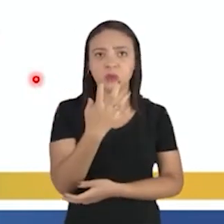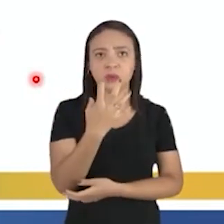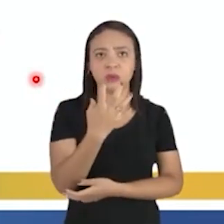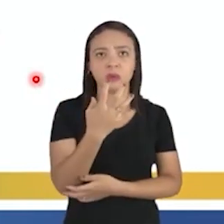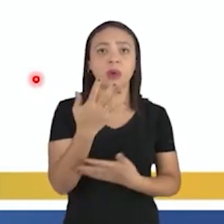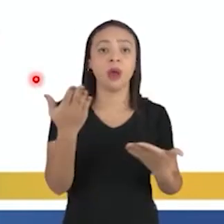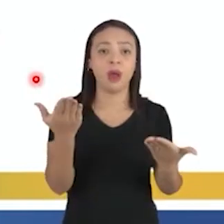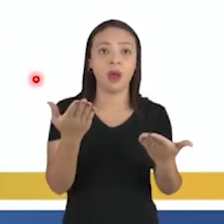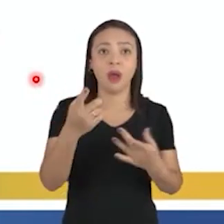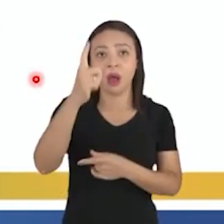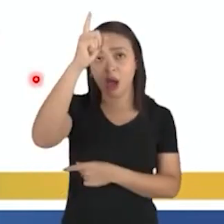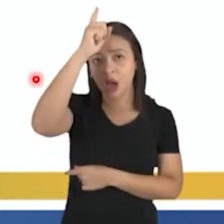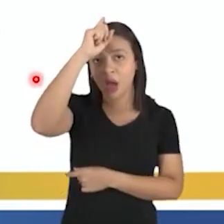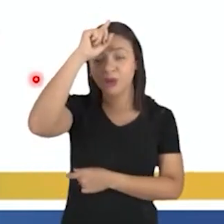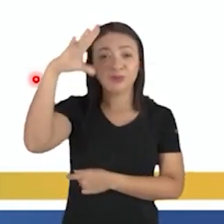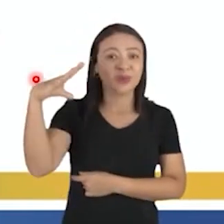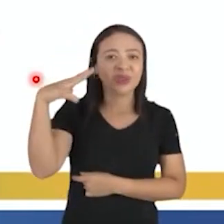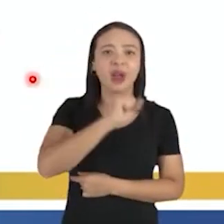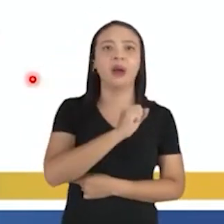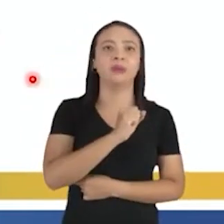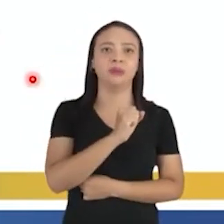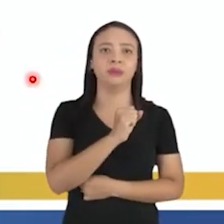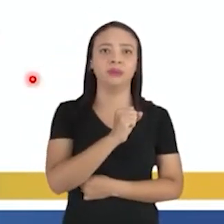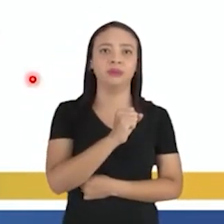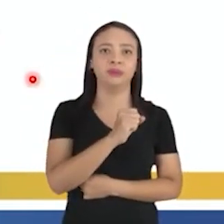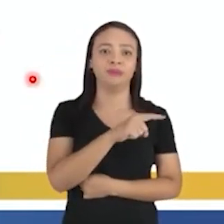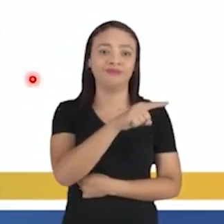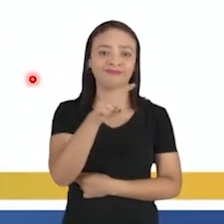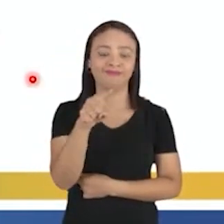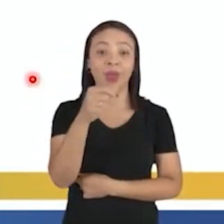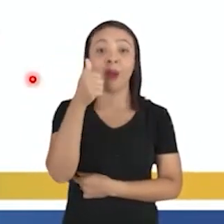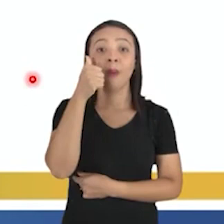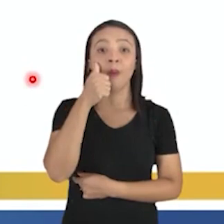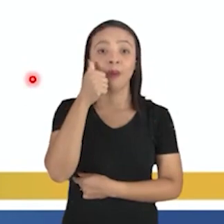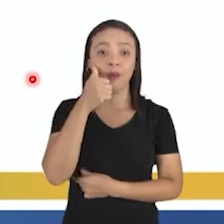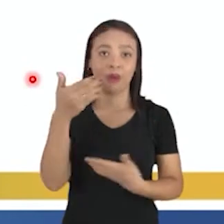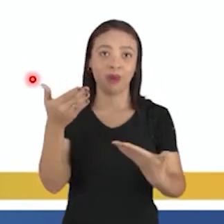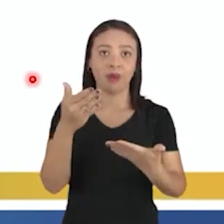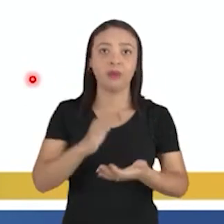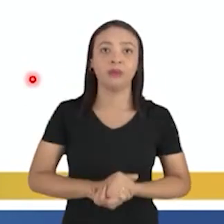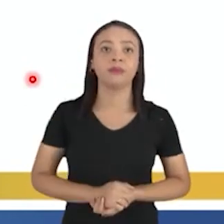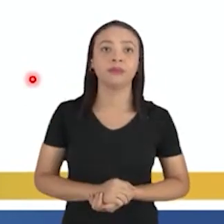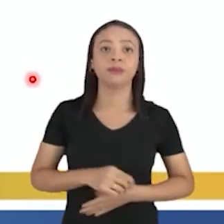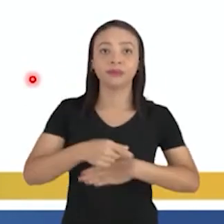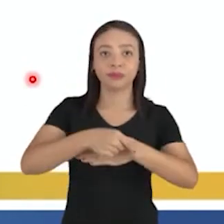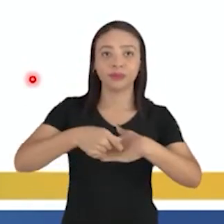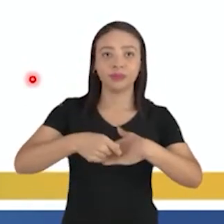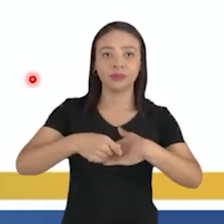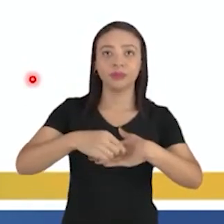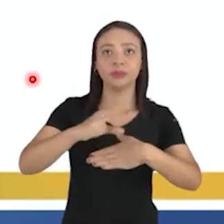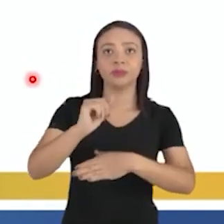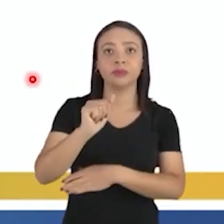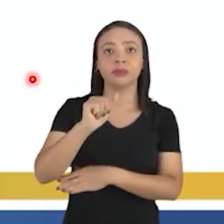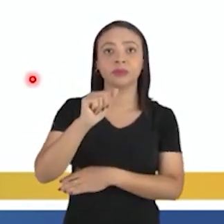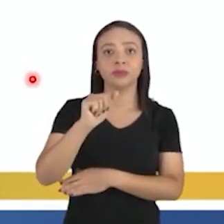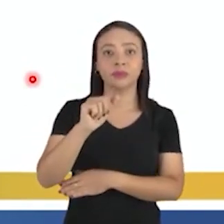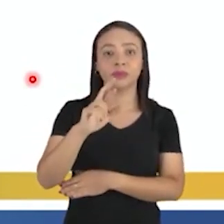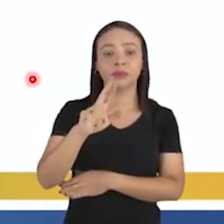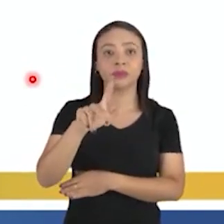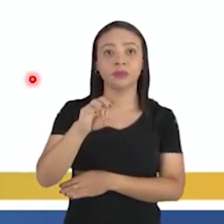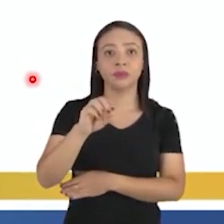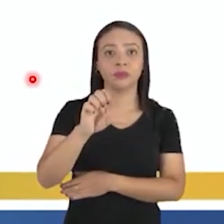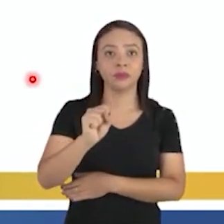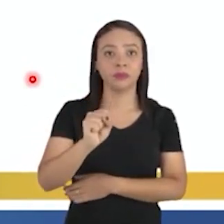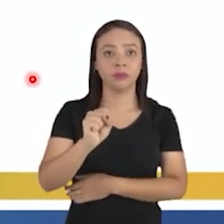tornaram-se adultas de uma hora para outra. Essas mulheres. Carlos Drummond de Andrade. Essas meninas,